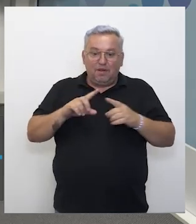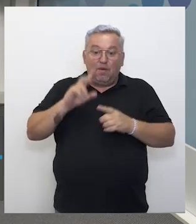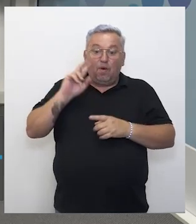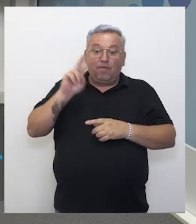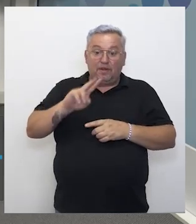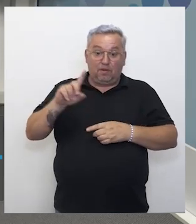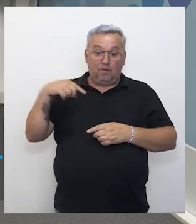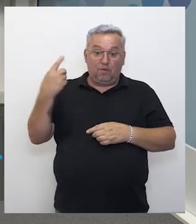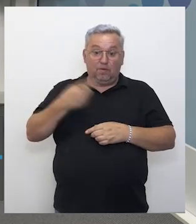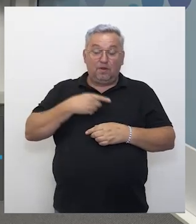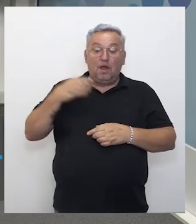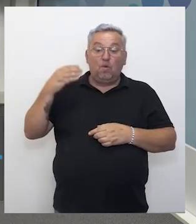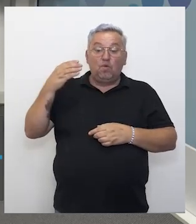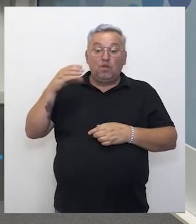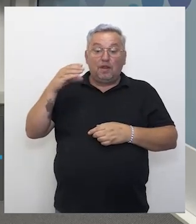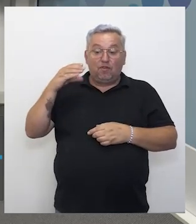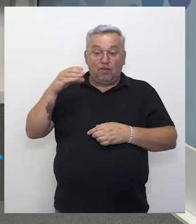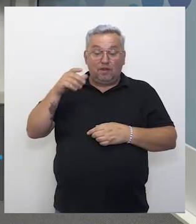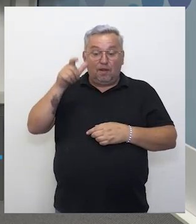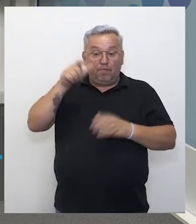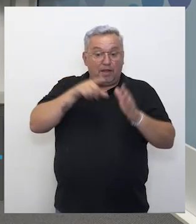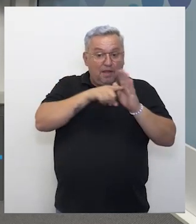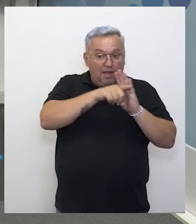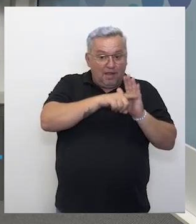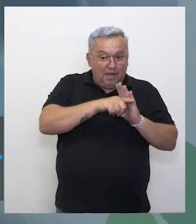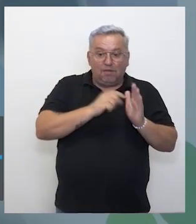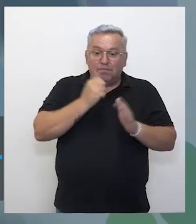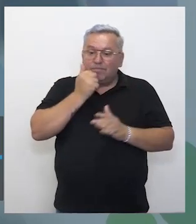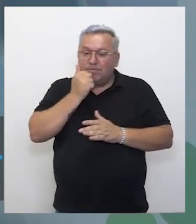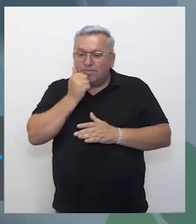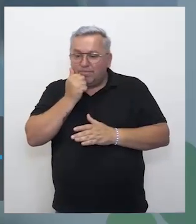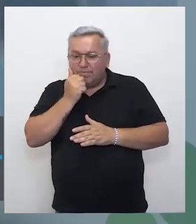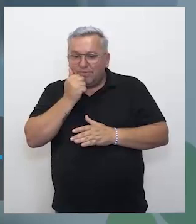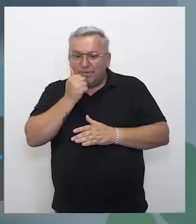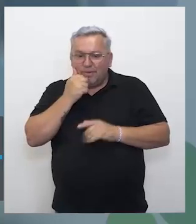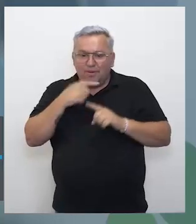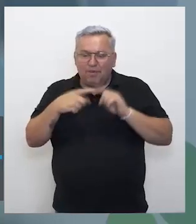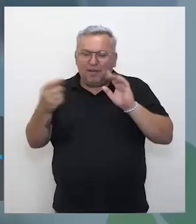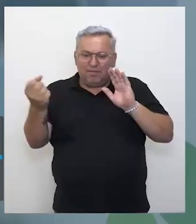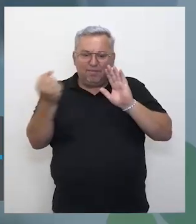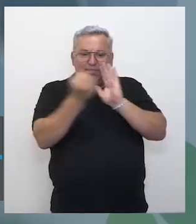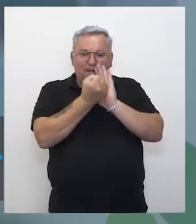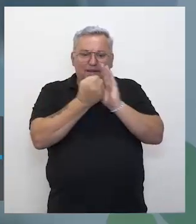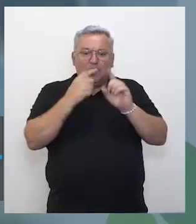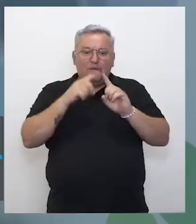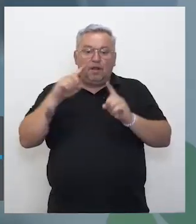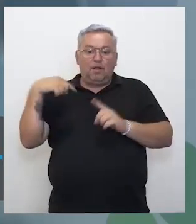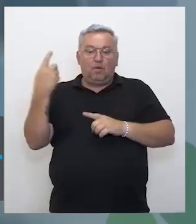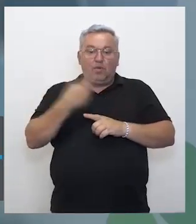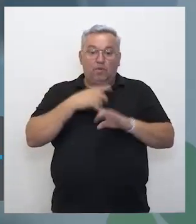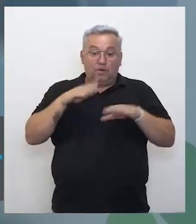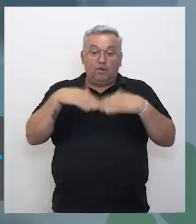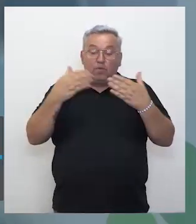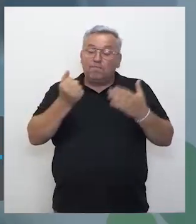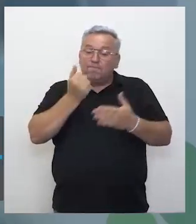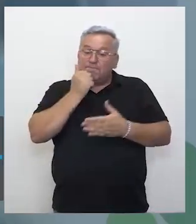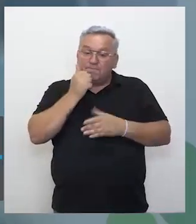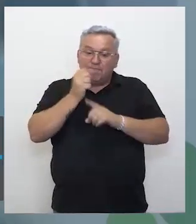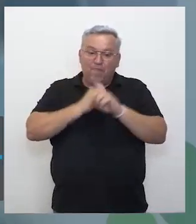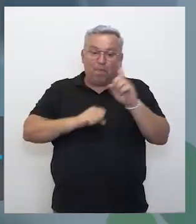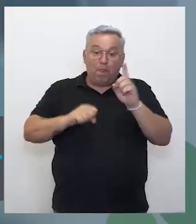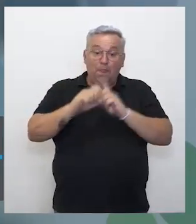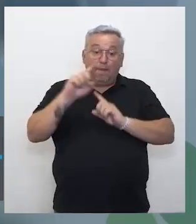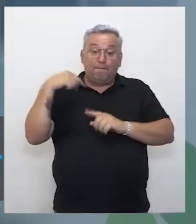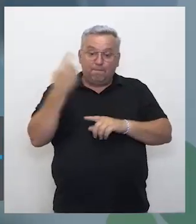que nós temos do cientista, do pesquisador, é uma visão muito estereotipada, né? Porque nós, enquanto cientistas sociais,